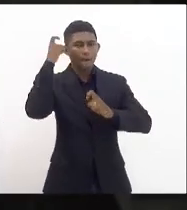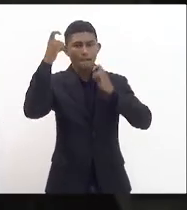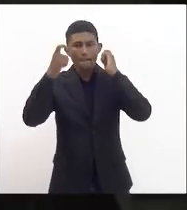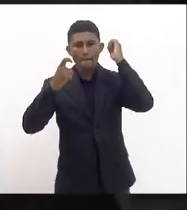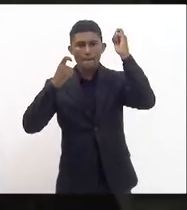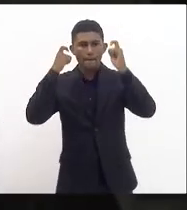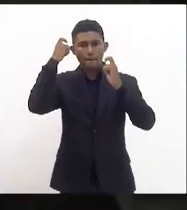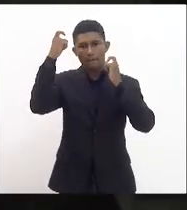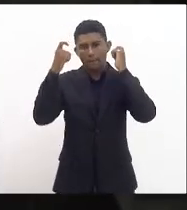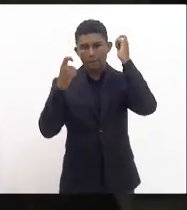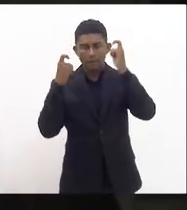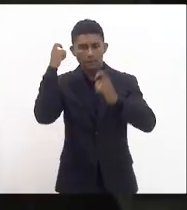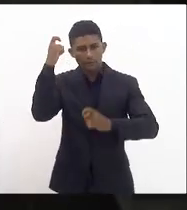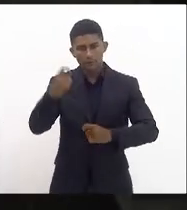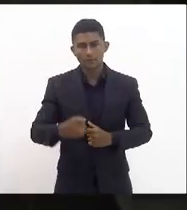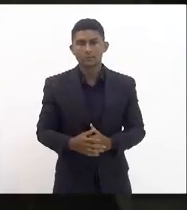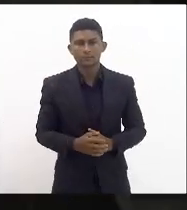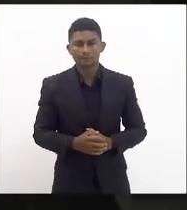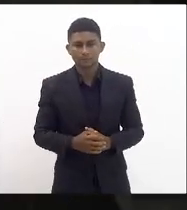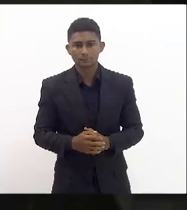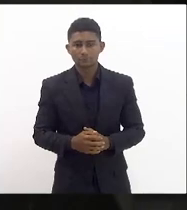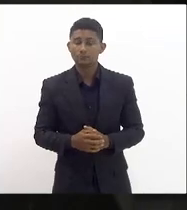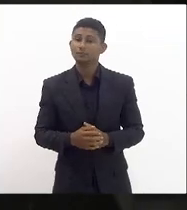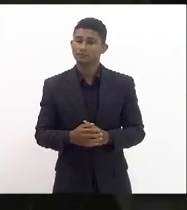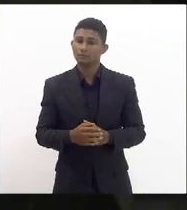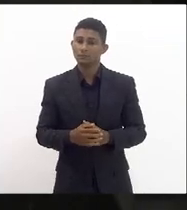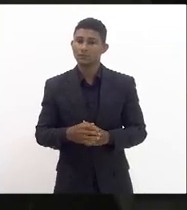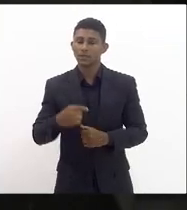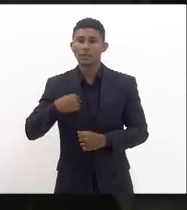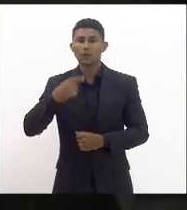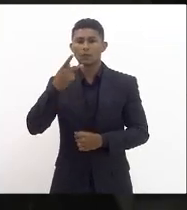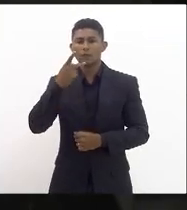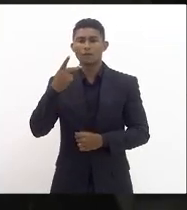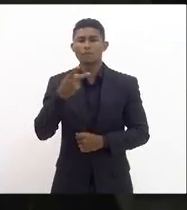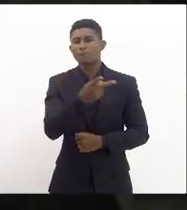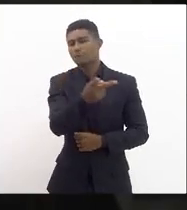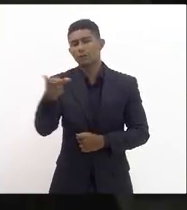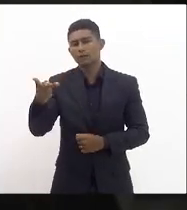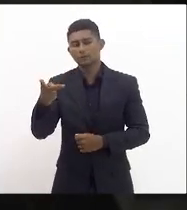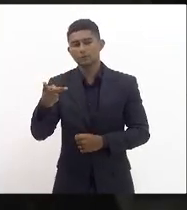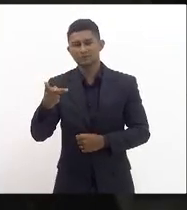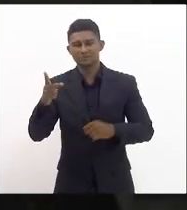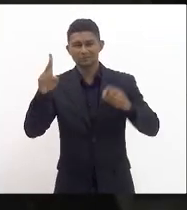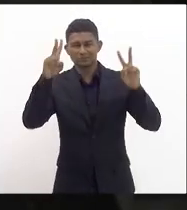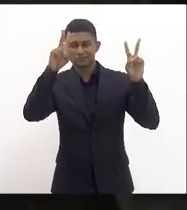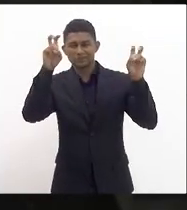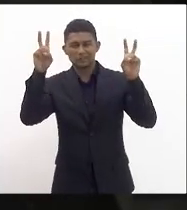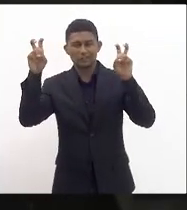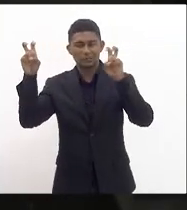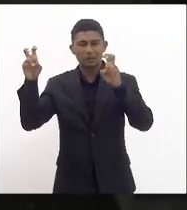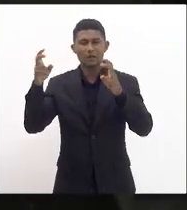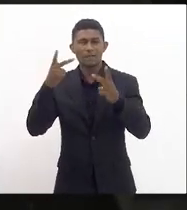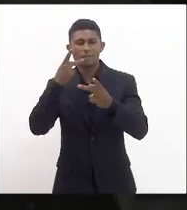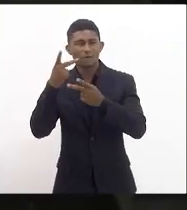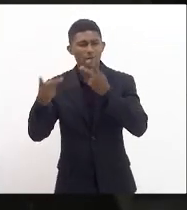tênue. Então, também estou chamando a atenção para esse tema, porque, com o